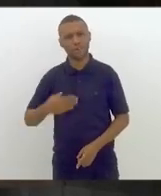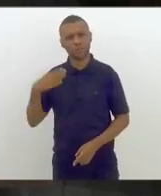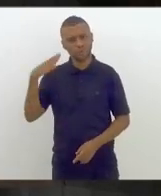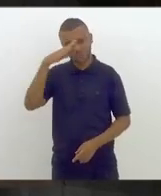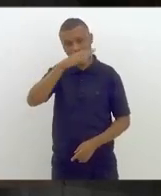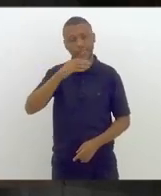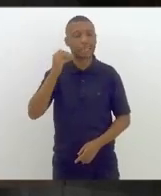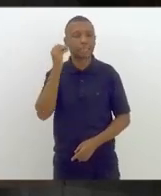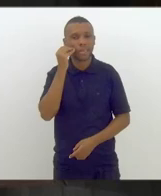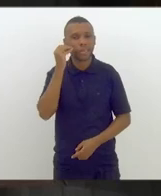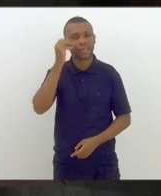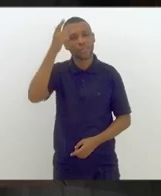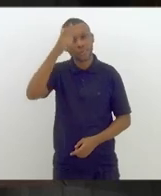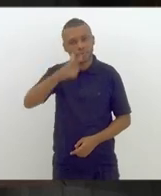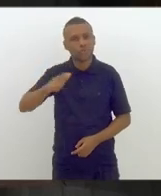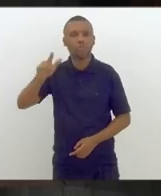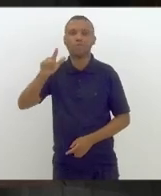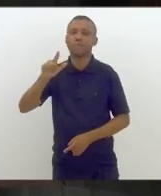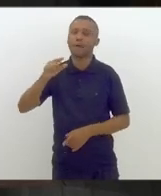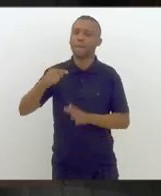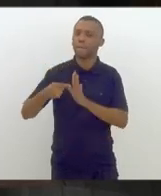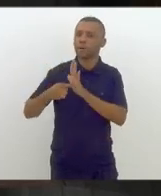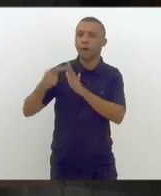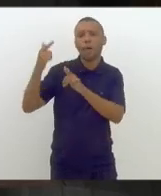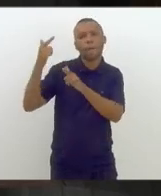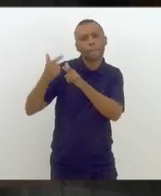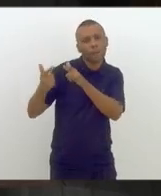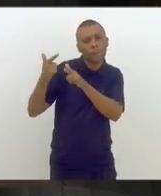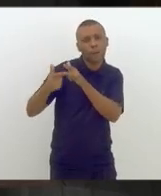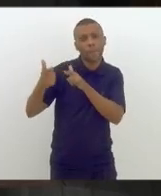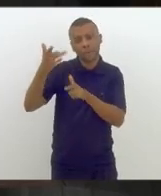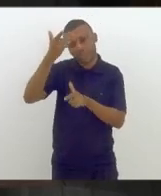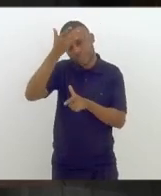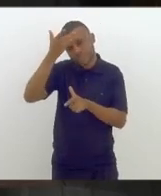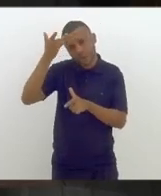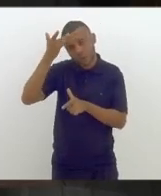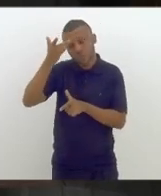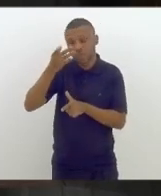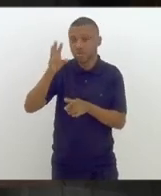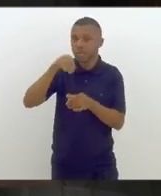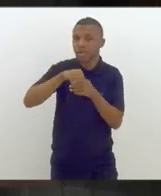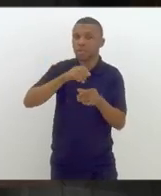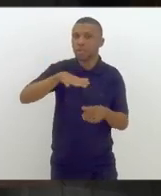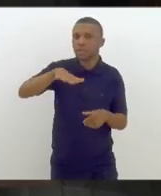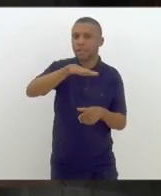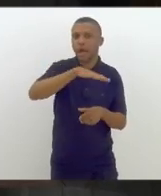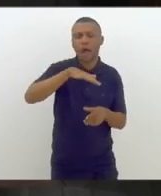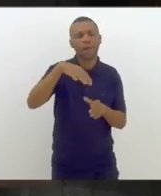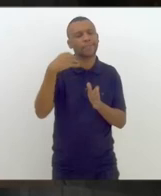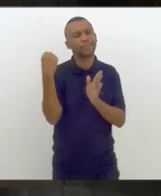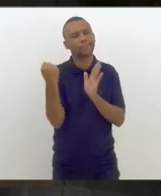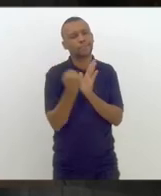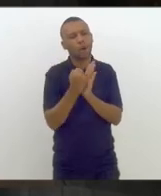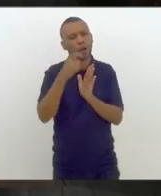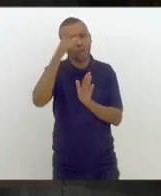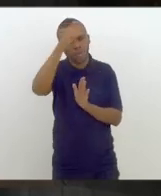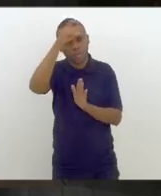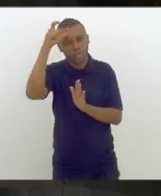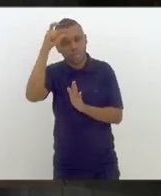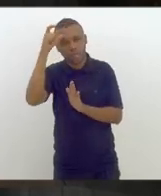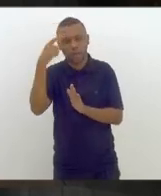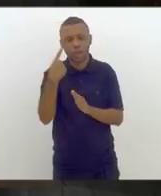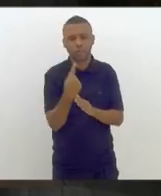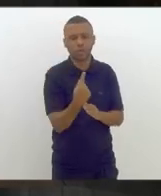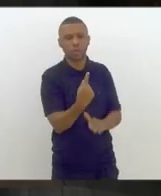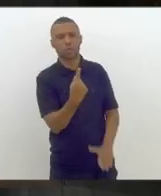tentar colocar os problemas de saúde mental, né, no campo da estigmatização, do